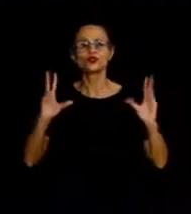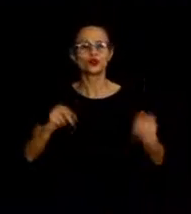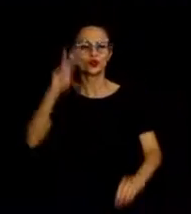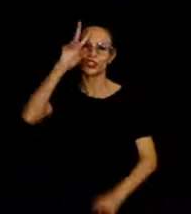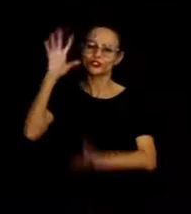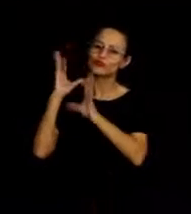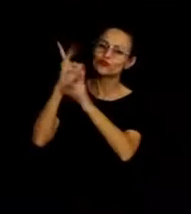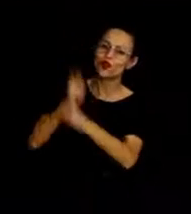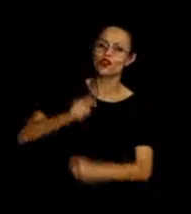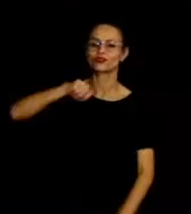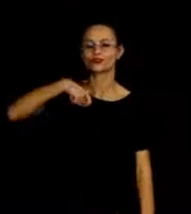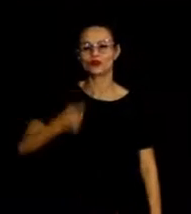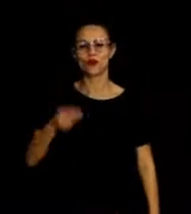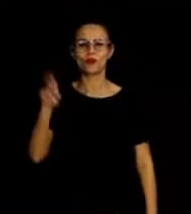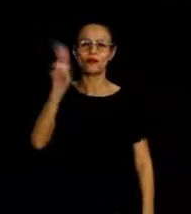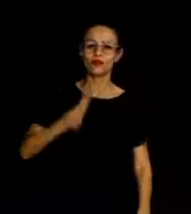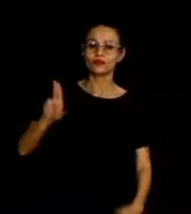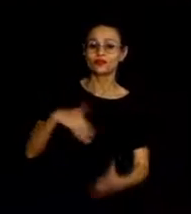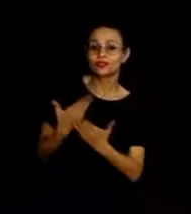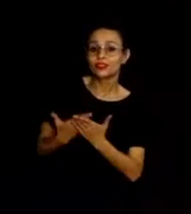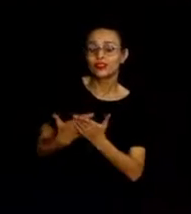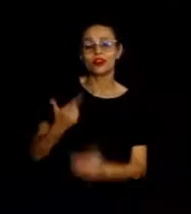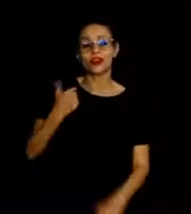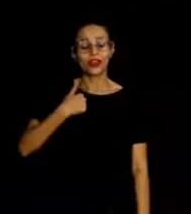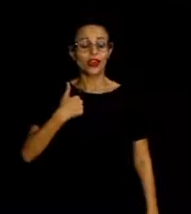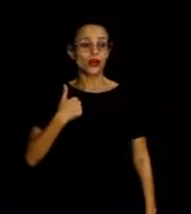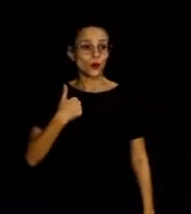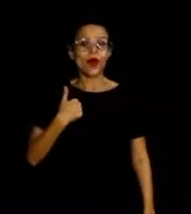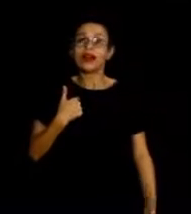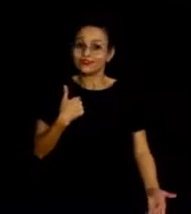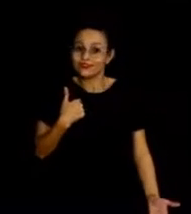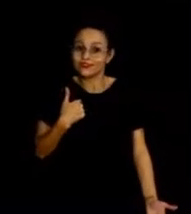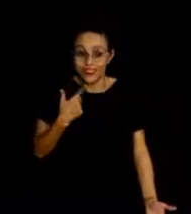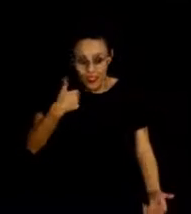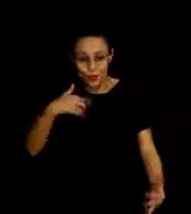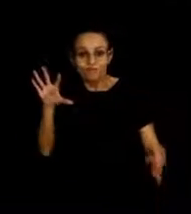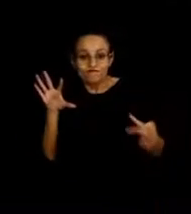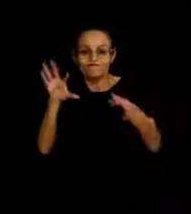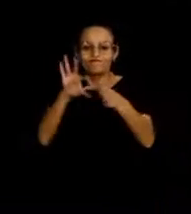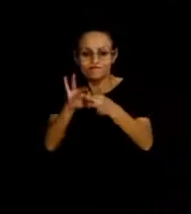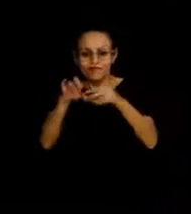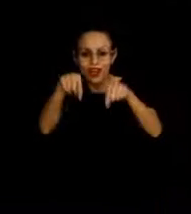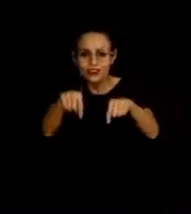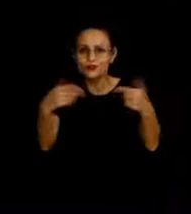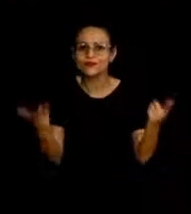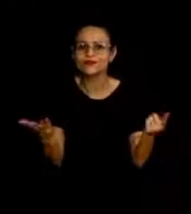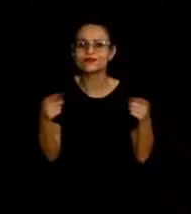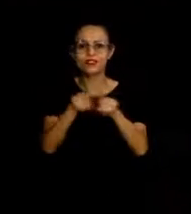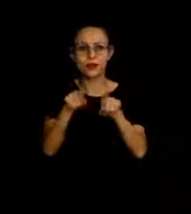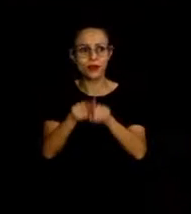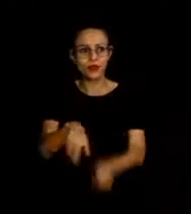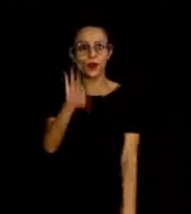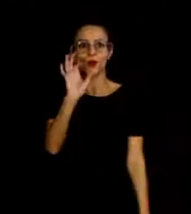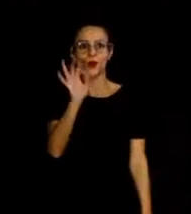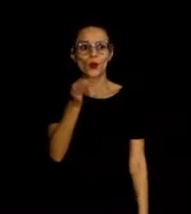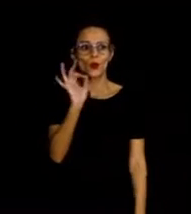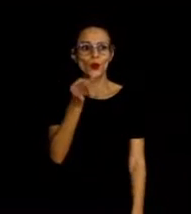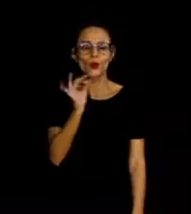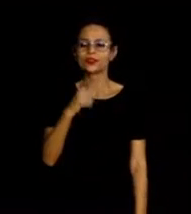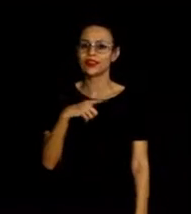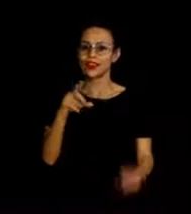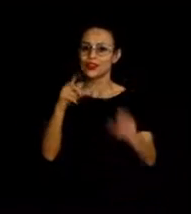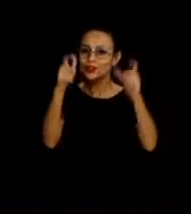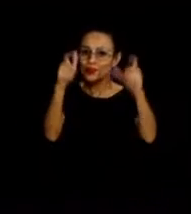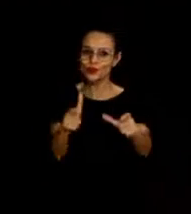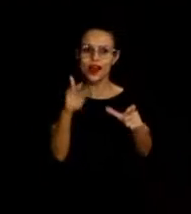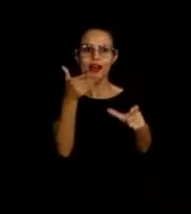histórias em torno das faculdades e de repente me vi podemos fazer parte daquilo eu falei nossa não é que existe um lugar